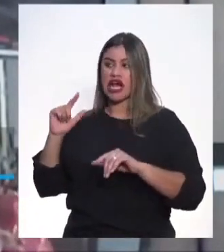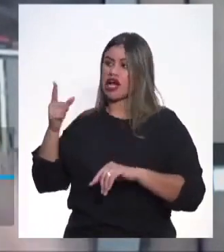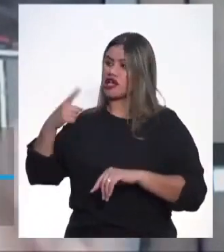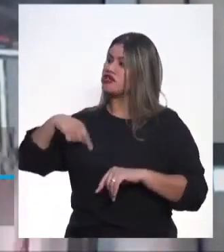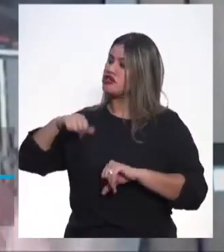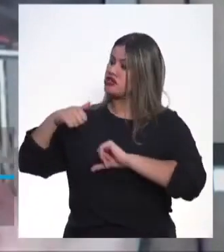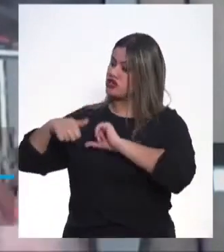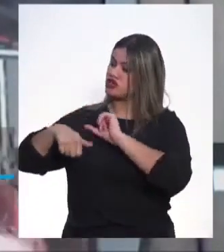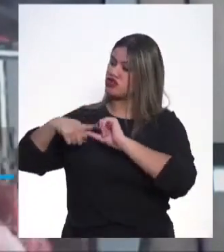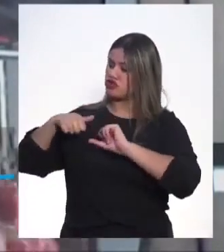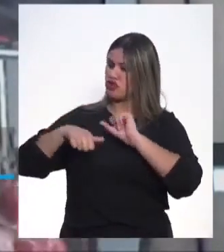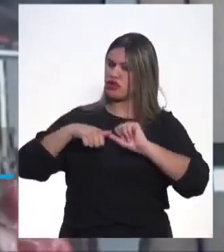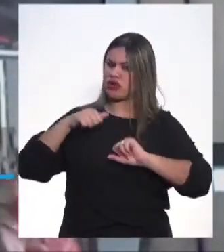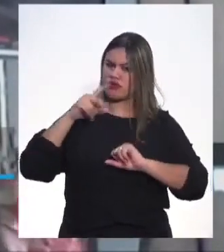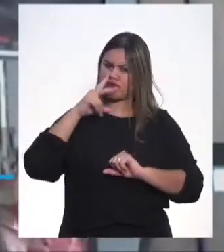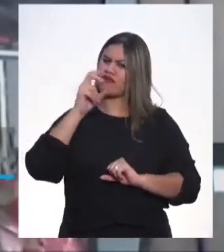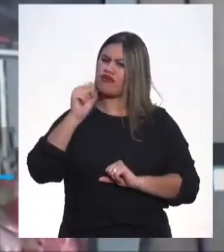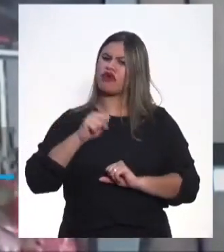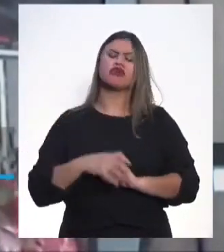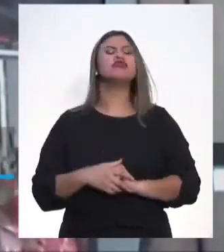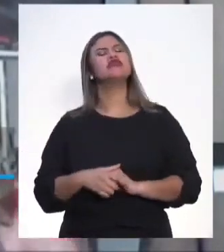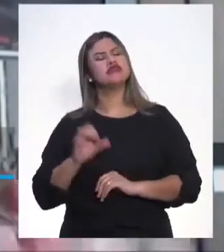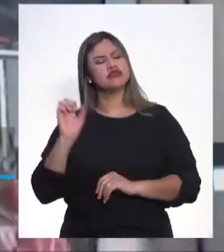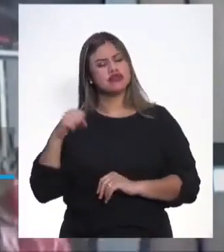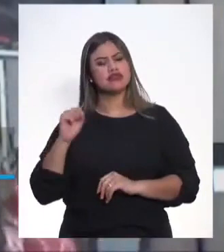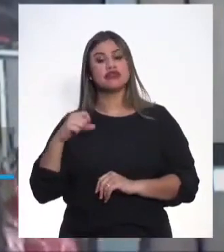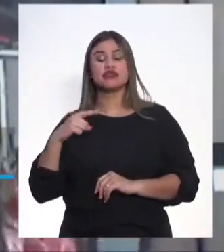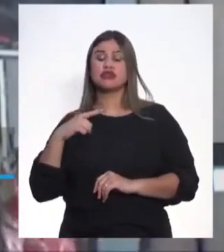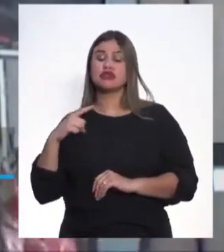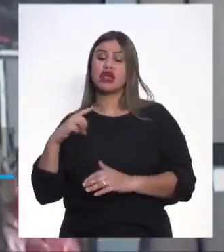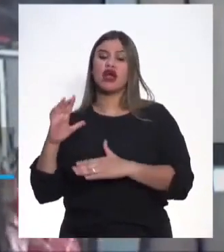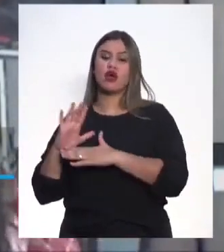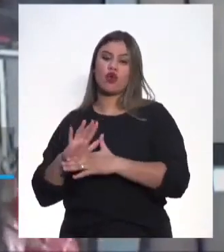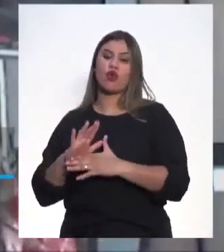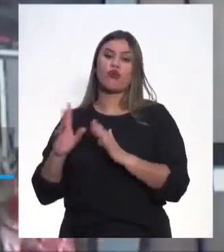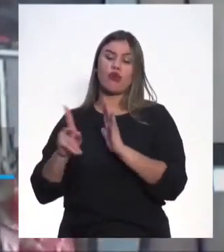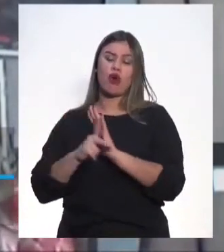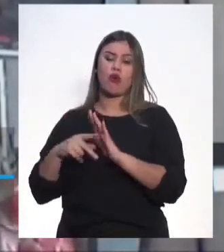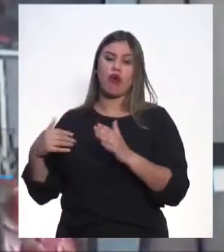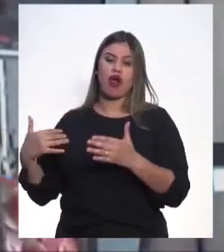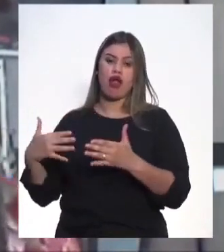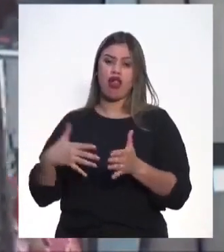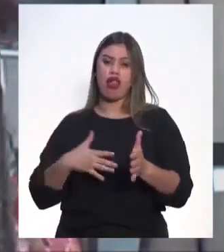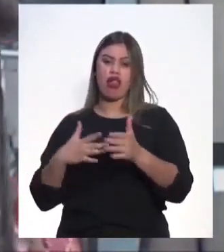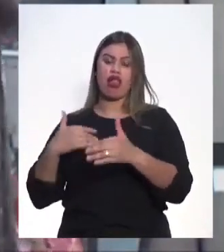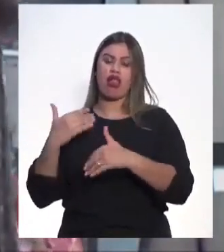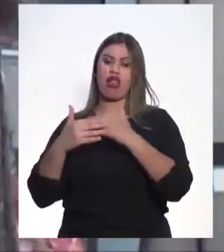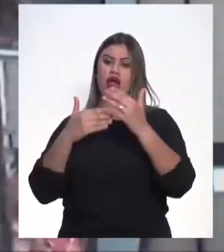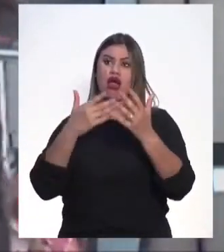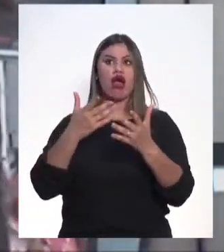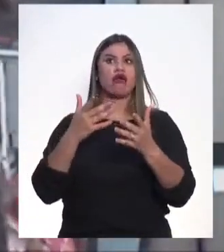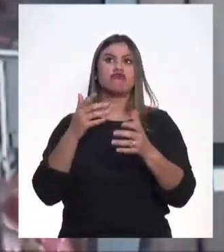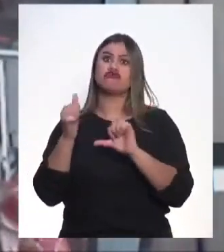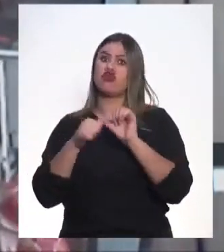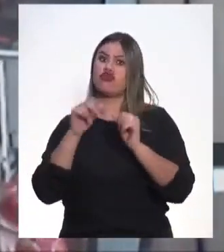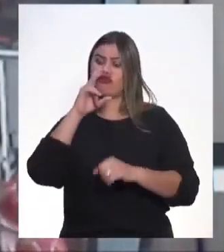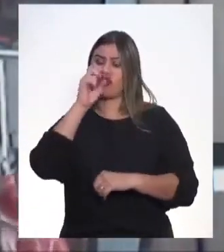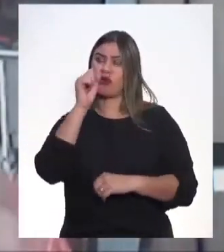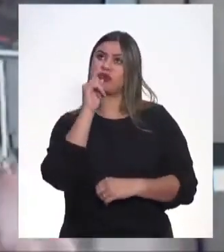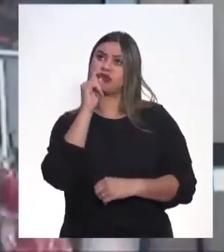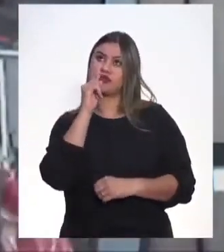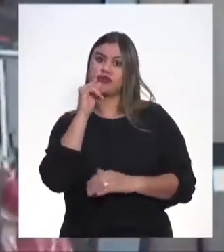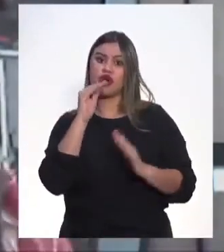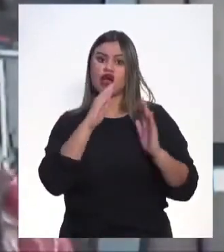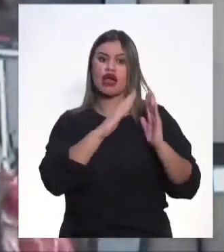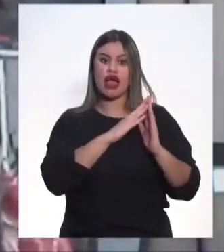E tem alguns elementos na nossa trajetória que nos ajudam a mudar muito, né? Quando a gente muda de um bairro para outro, quando nós mudamos